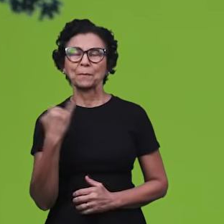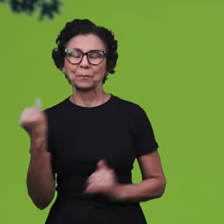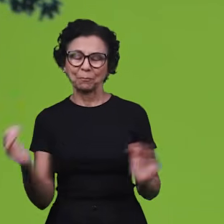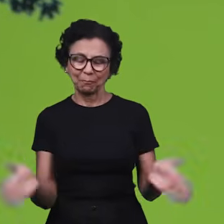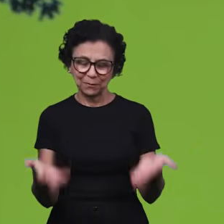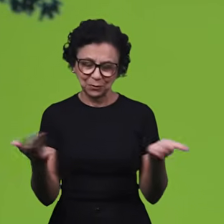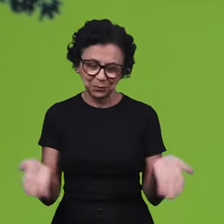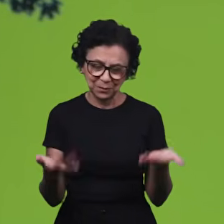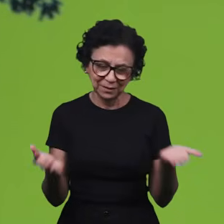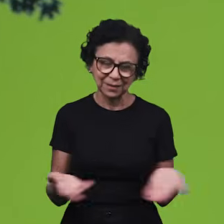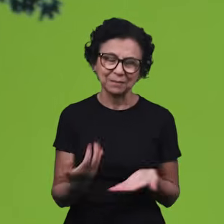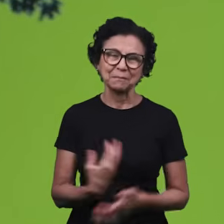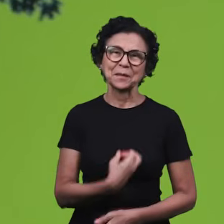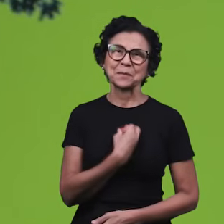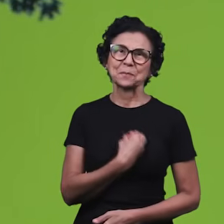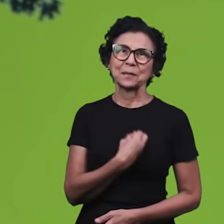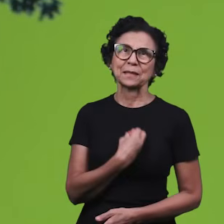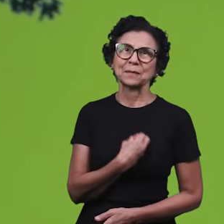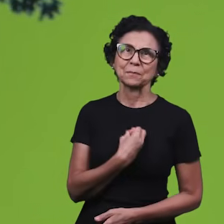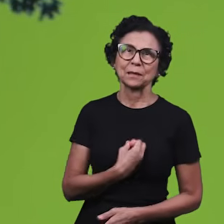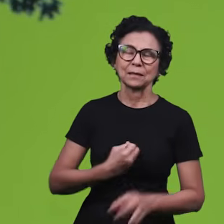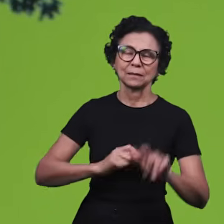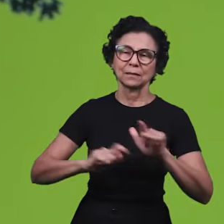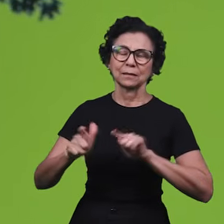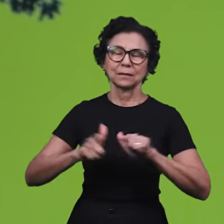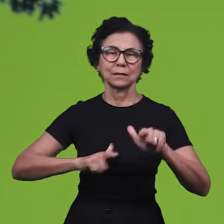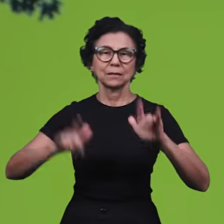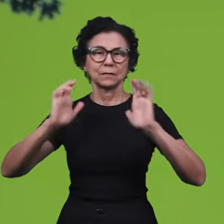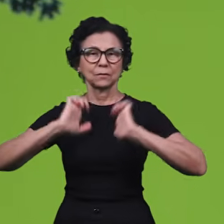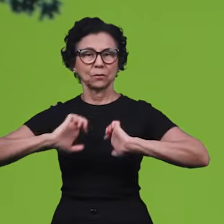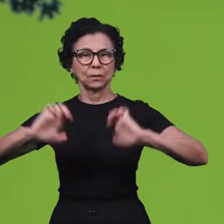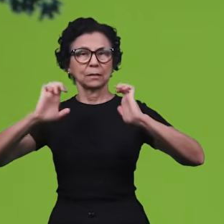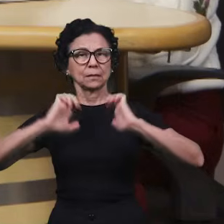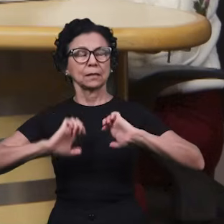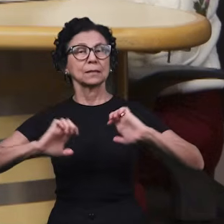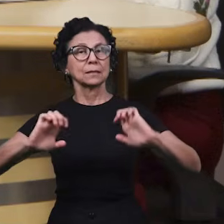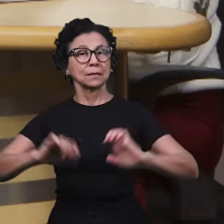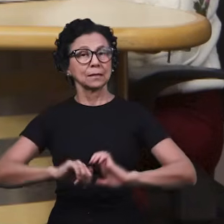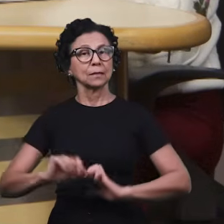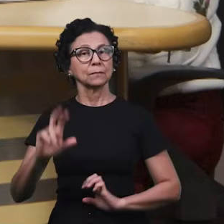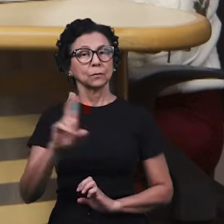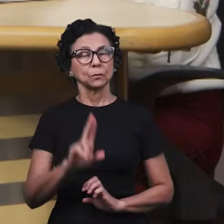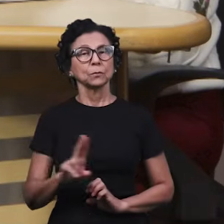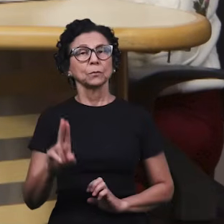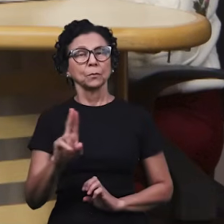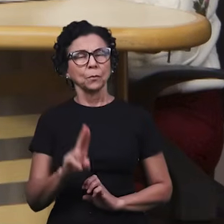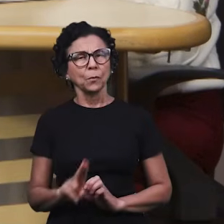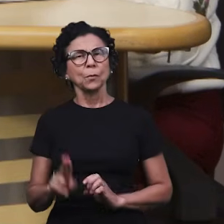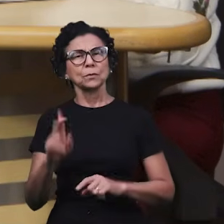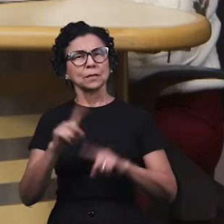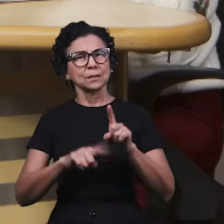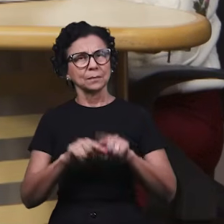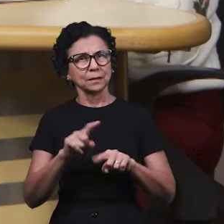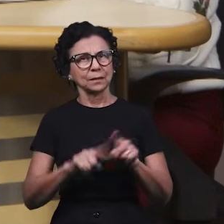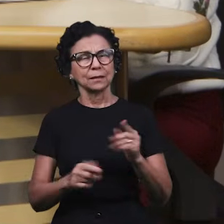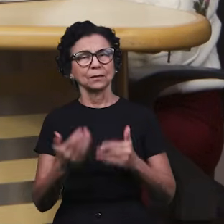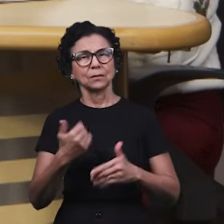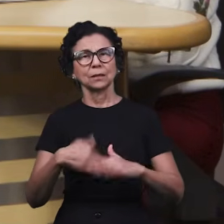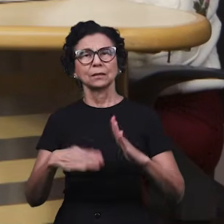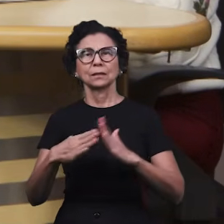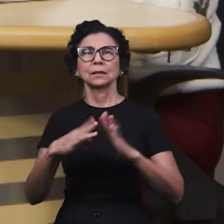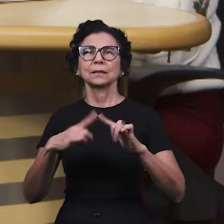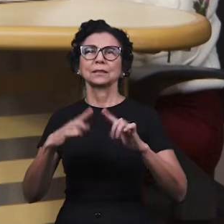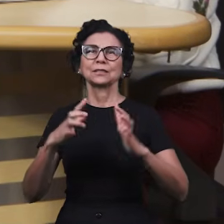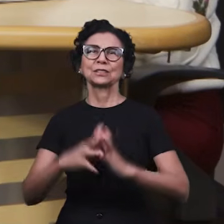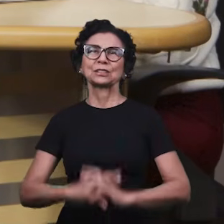sejam estimuladas a participar desse trabalho de evangelização e do uso dos recursos que nós temos disponíveis na nossa igreja,